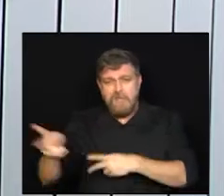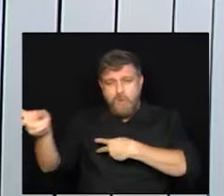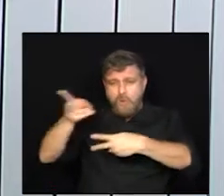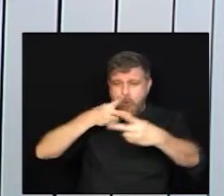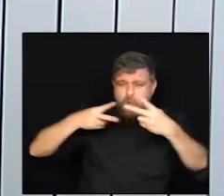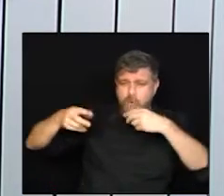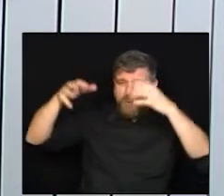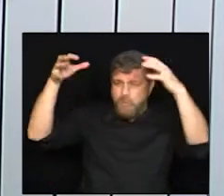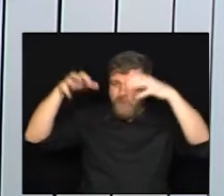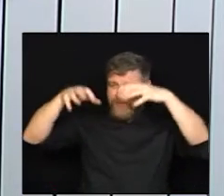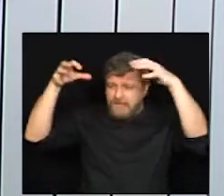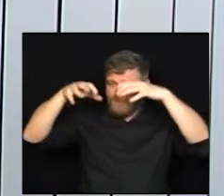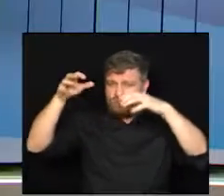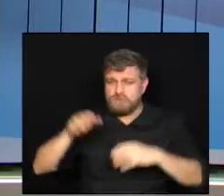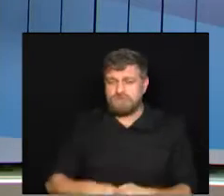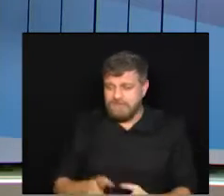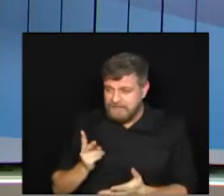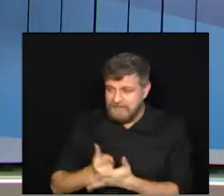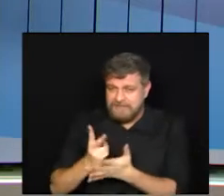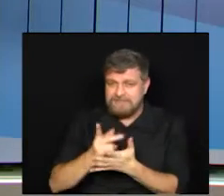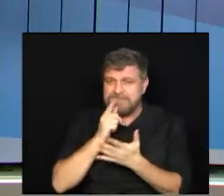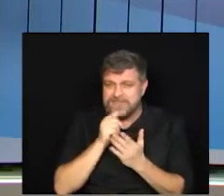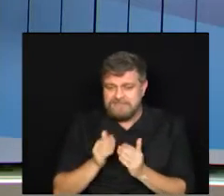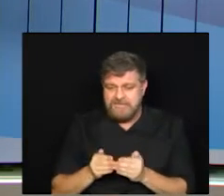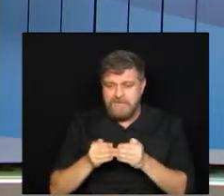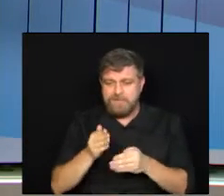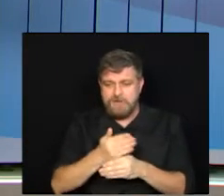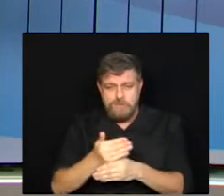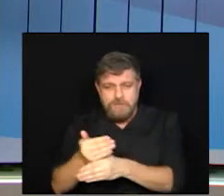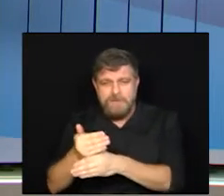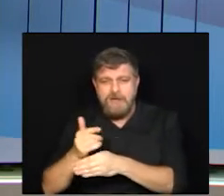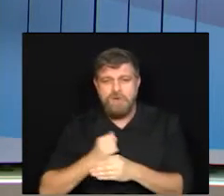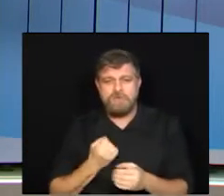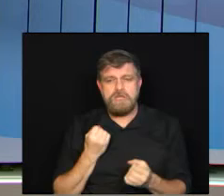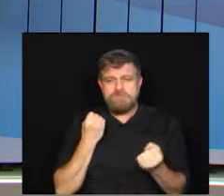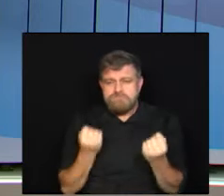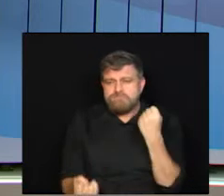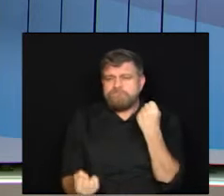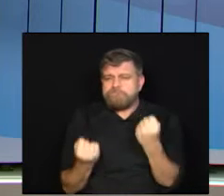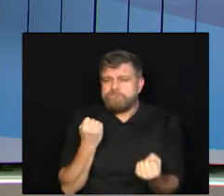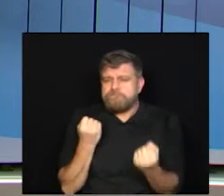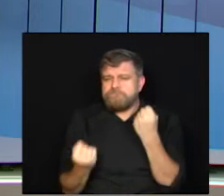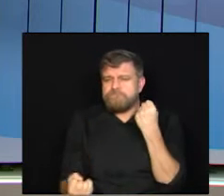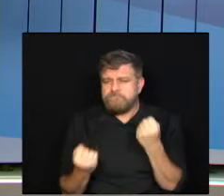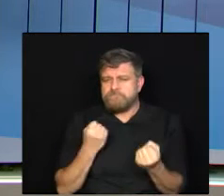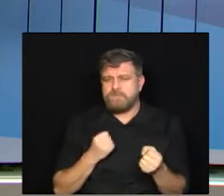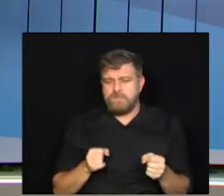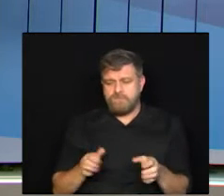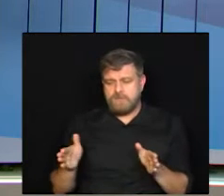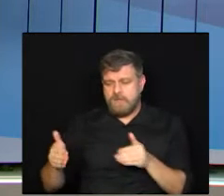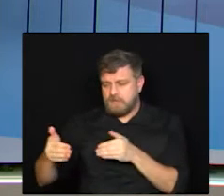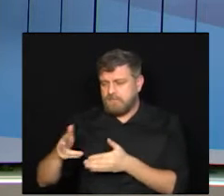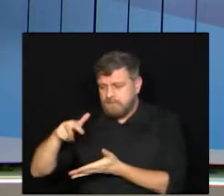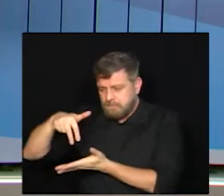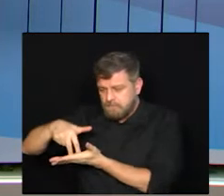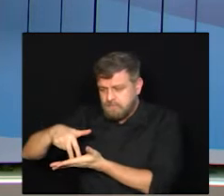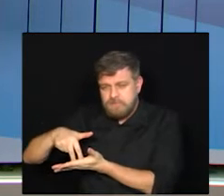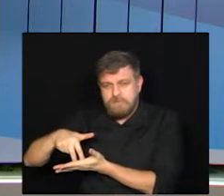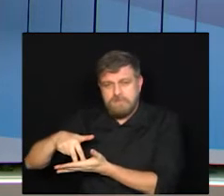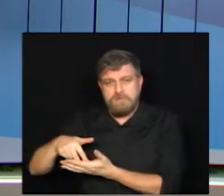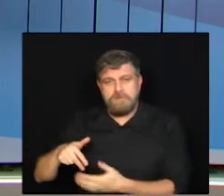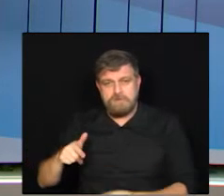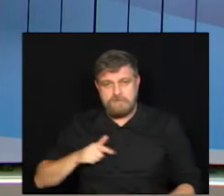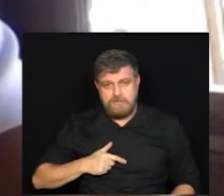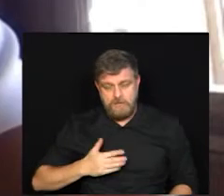chuva? Seus treinamentos são sempre no mar ou tem a parte da academia? Então, geralmente o